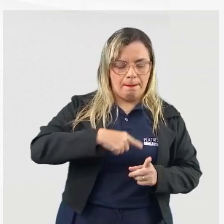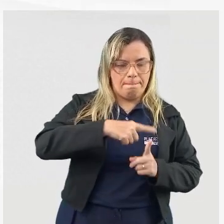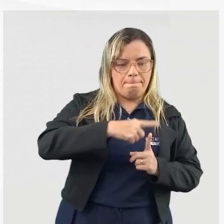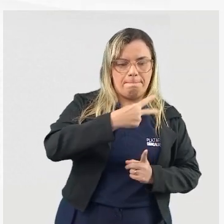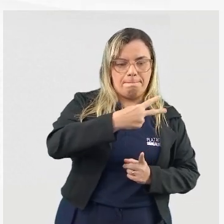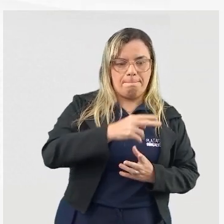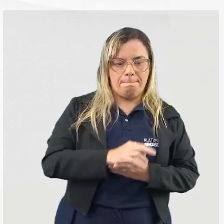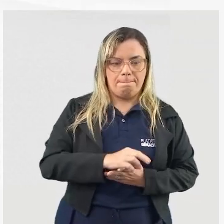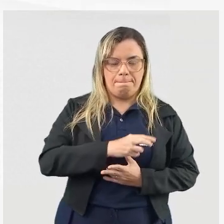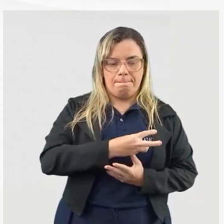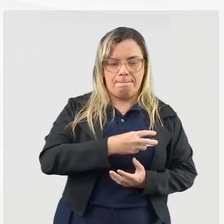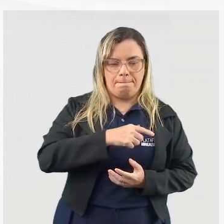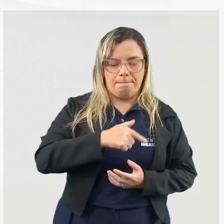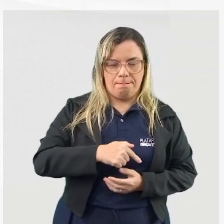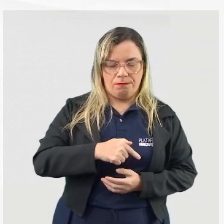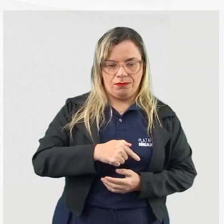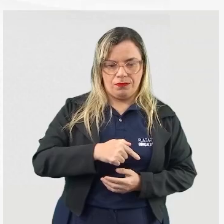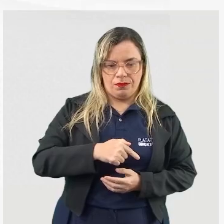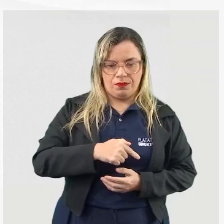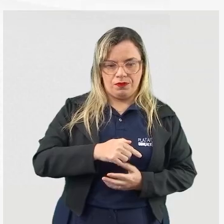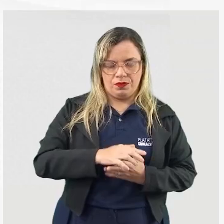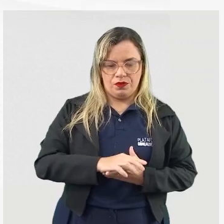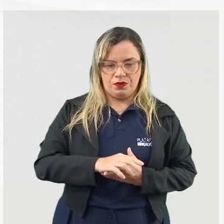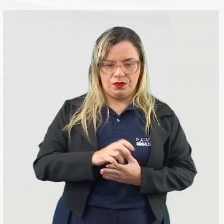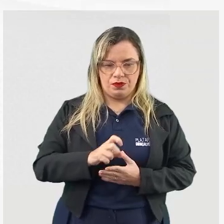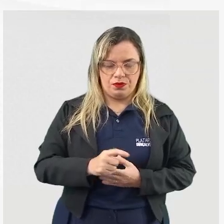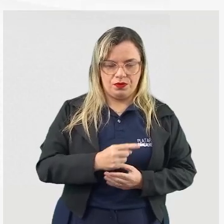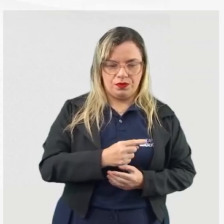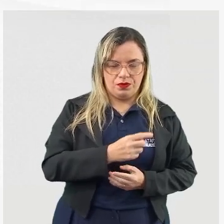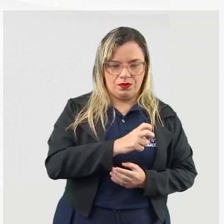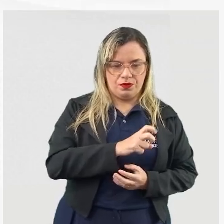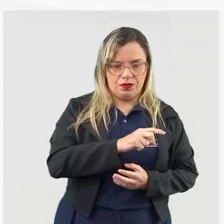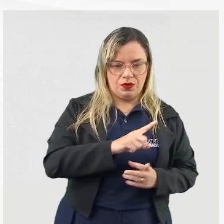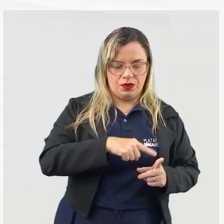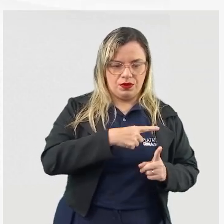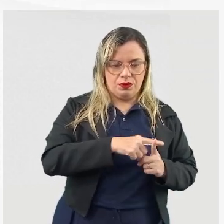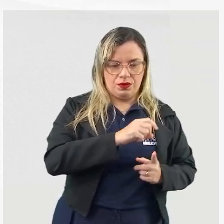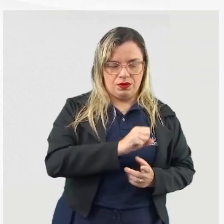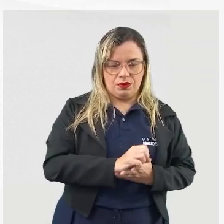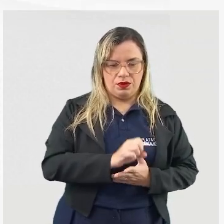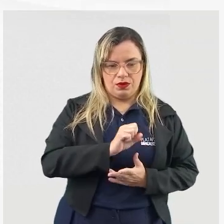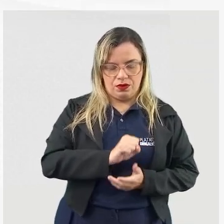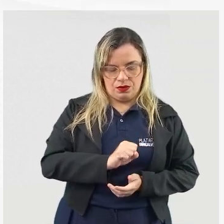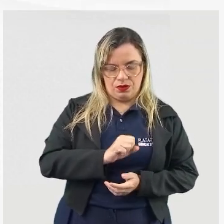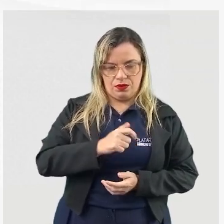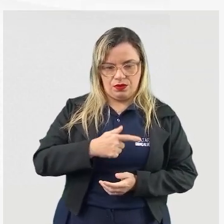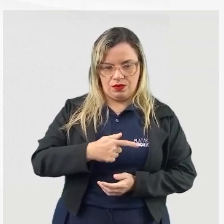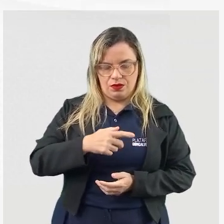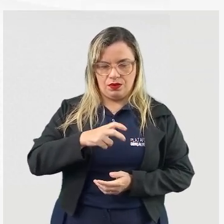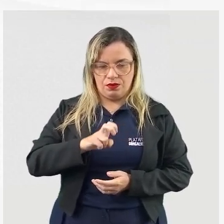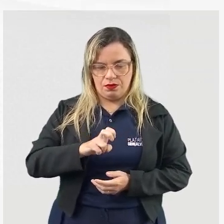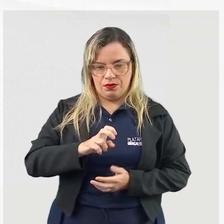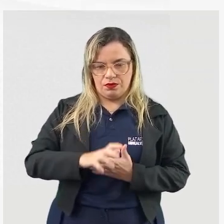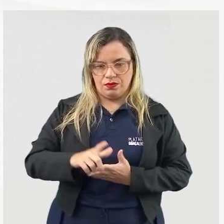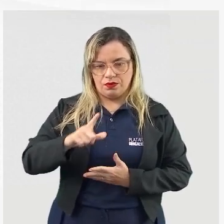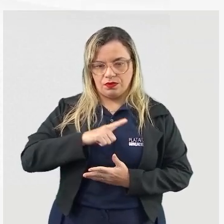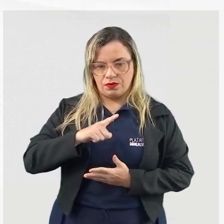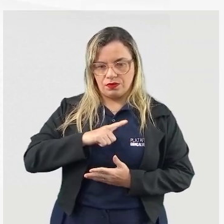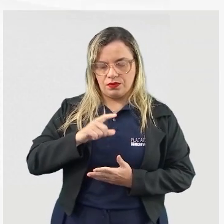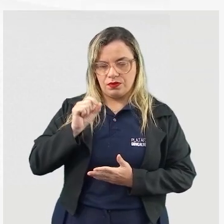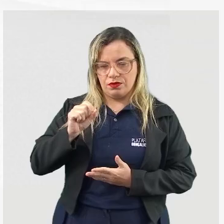vão 3. 1 vezes 5, 5, com 3, 8. 875. Então, teremos aqui